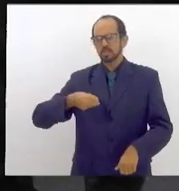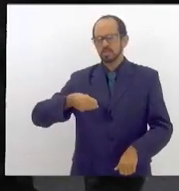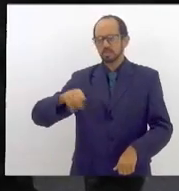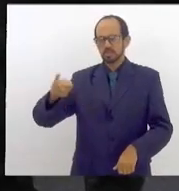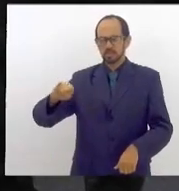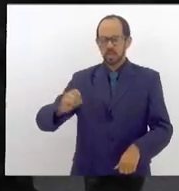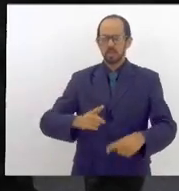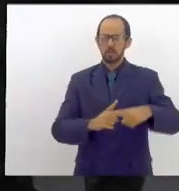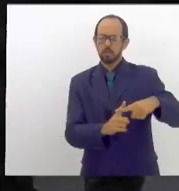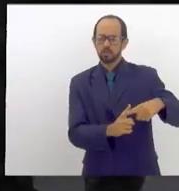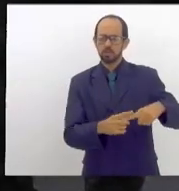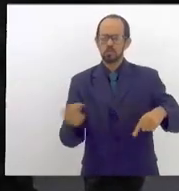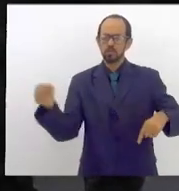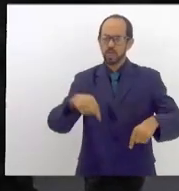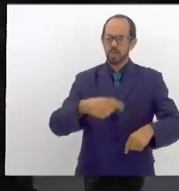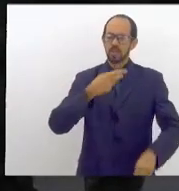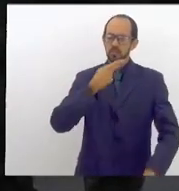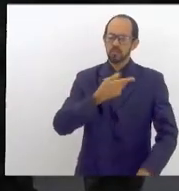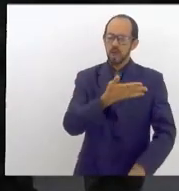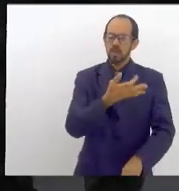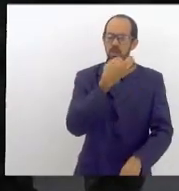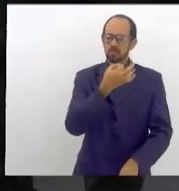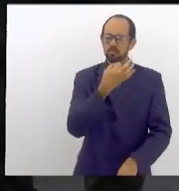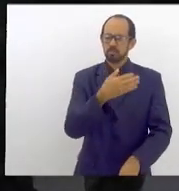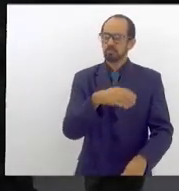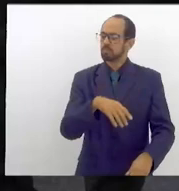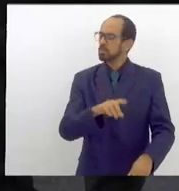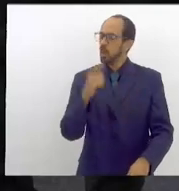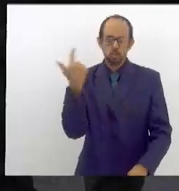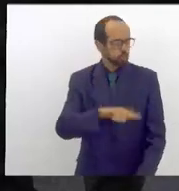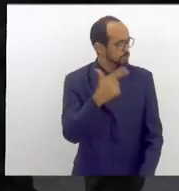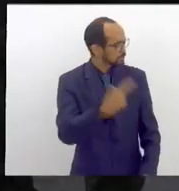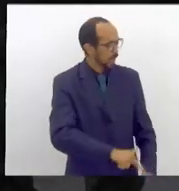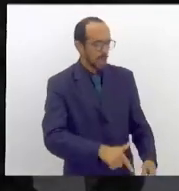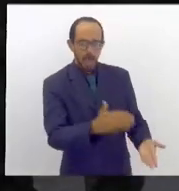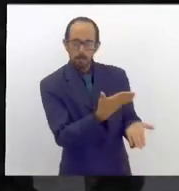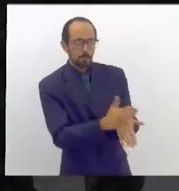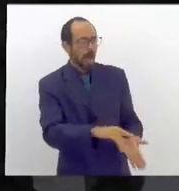venha ao microfone e faça uma parte a parte para o deputado